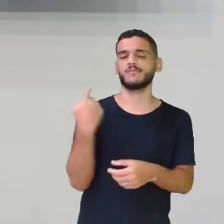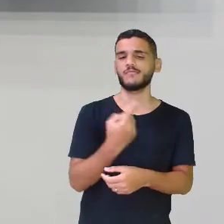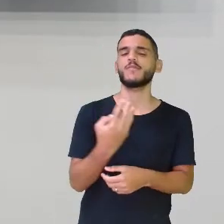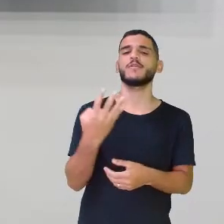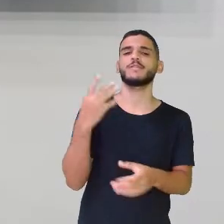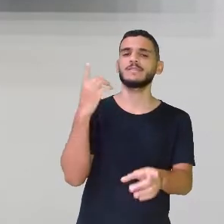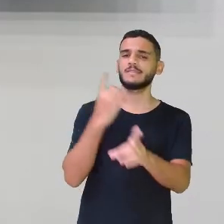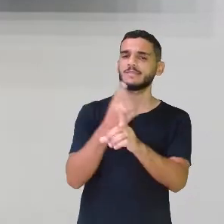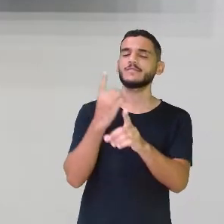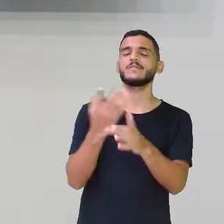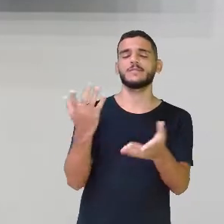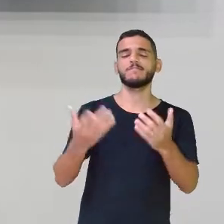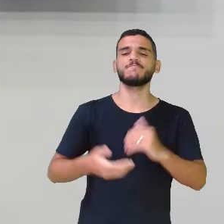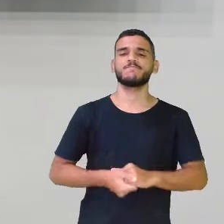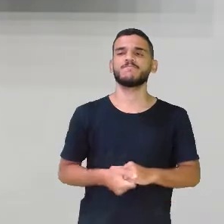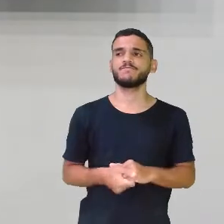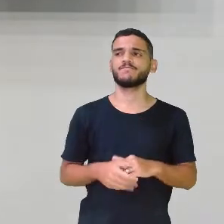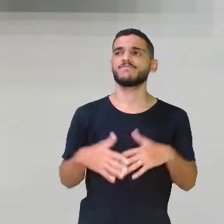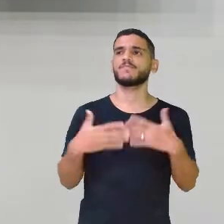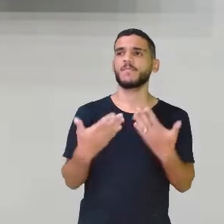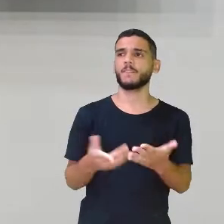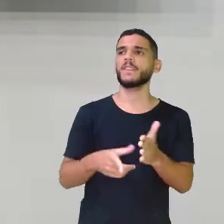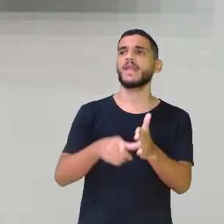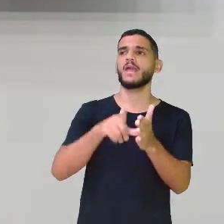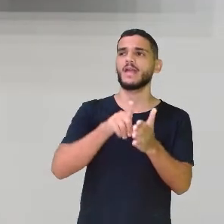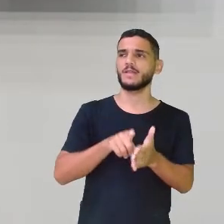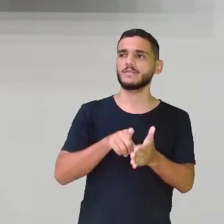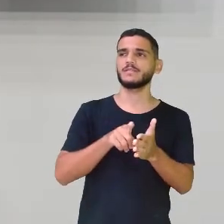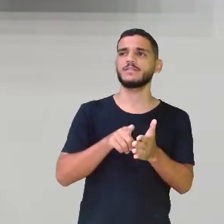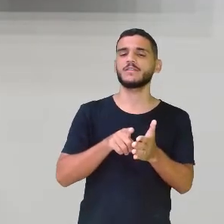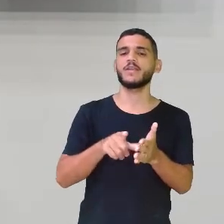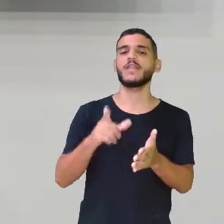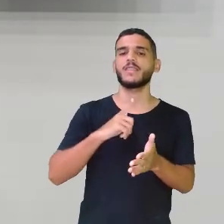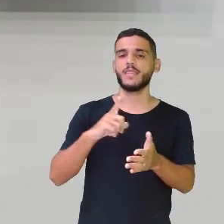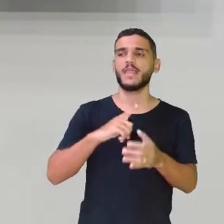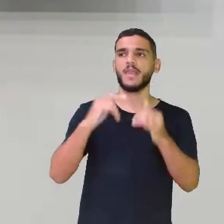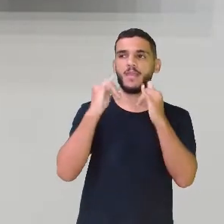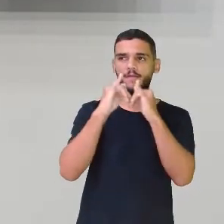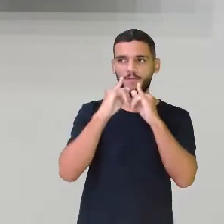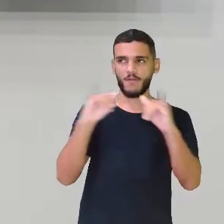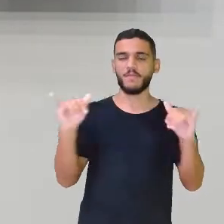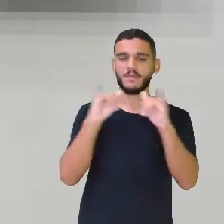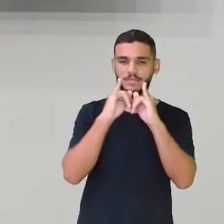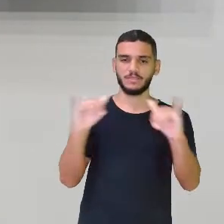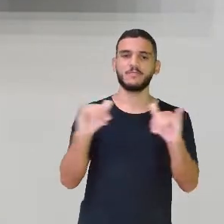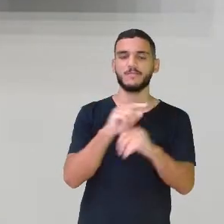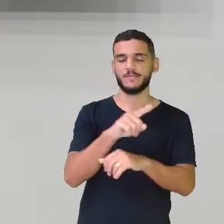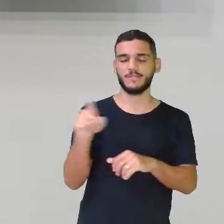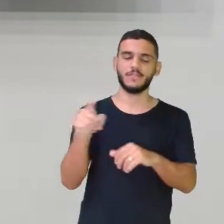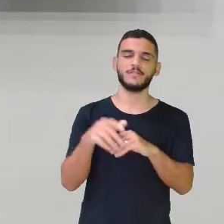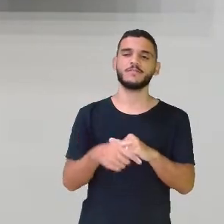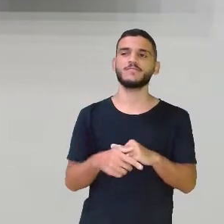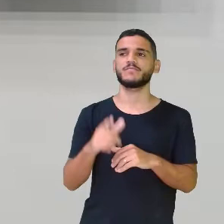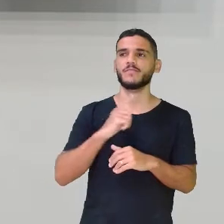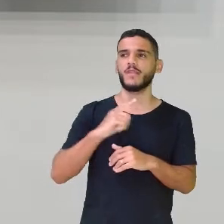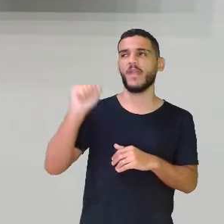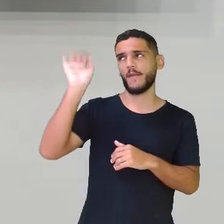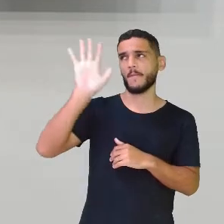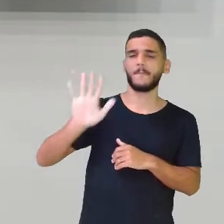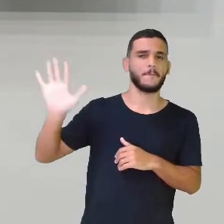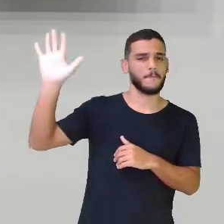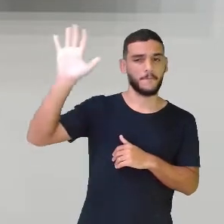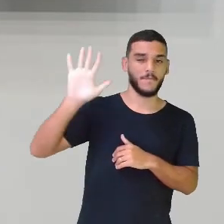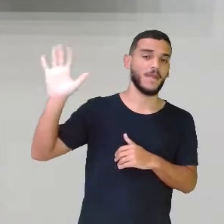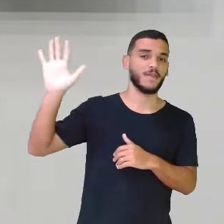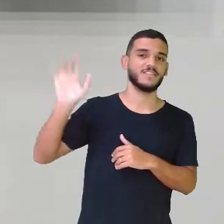entender em que momento. Antes, vocês sabem que eu tenho alguns recadinhos, já vou deixar aí a imagem